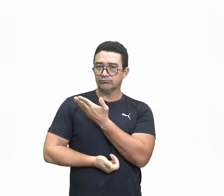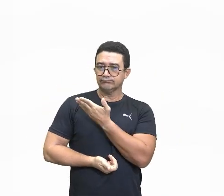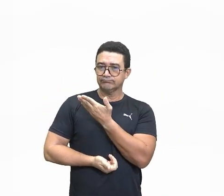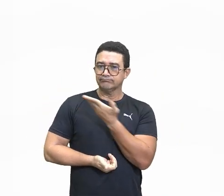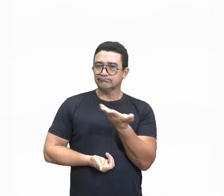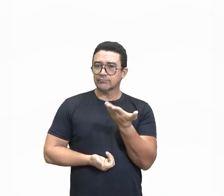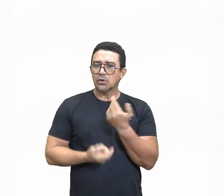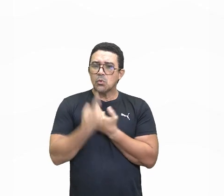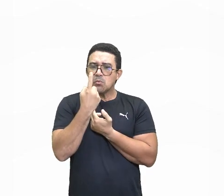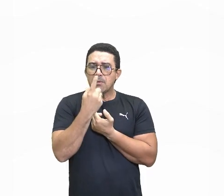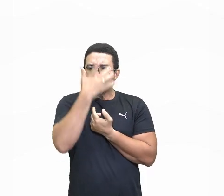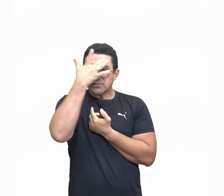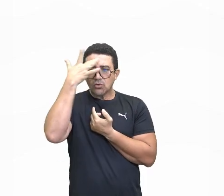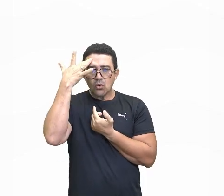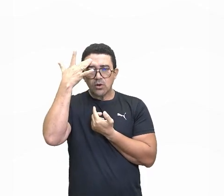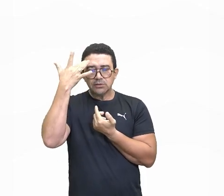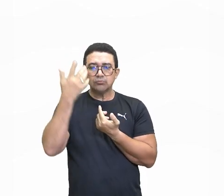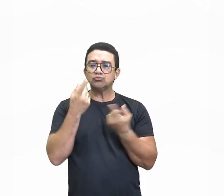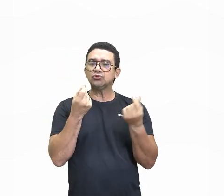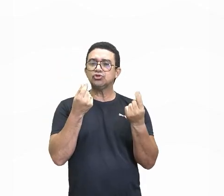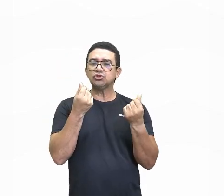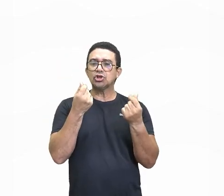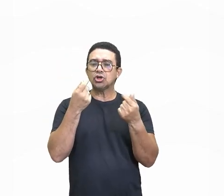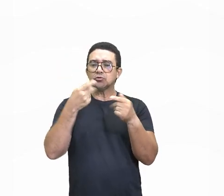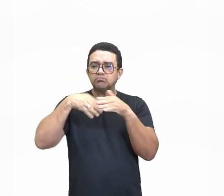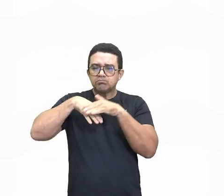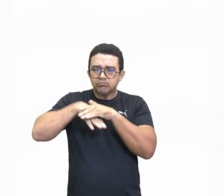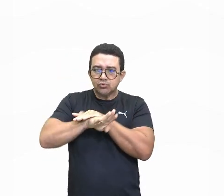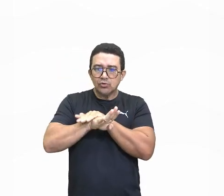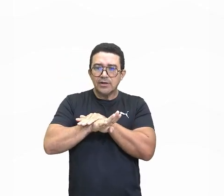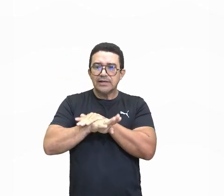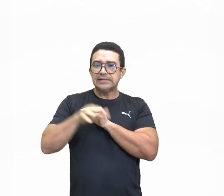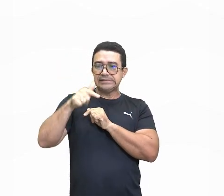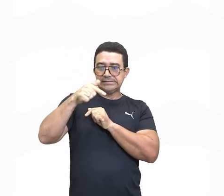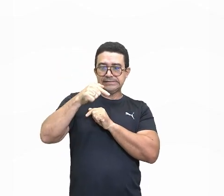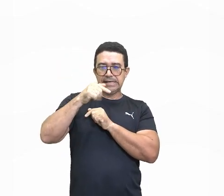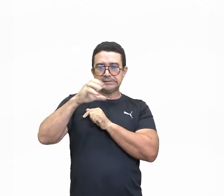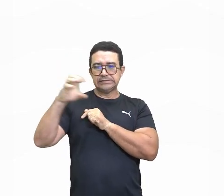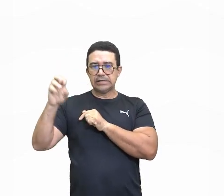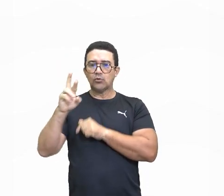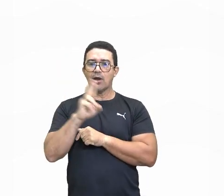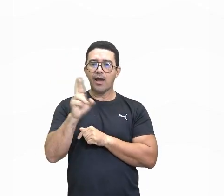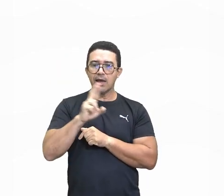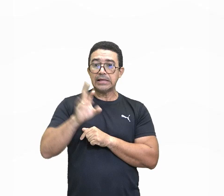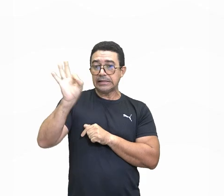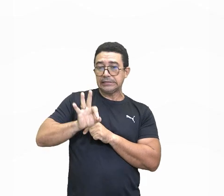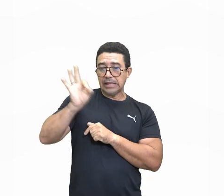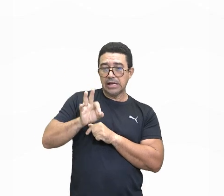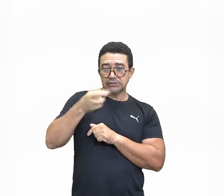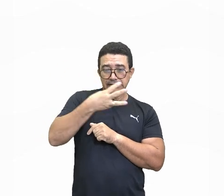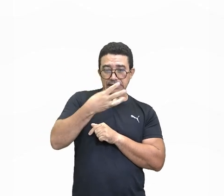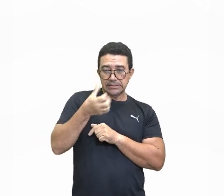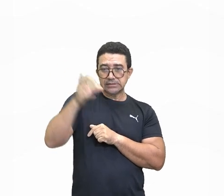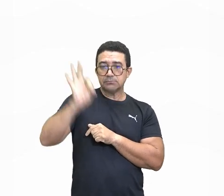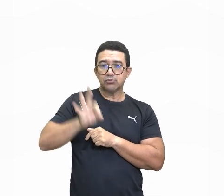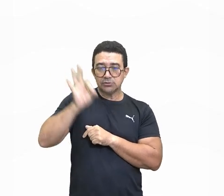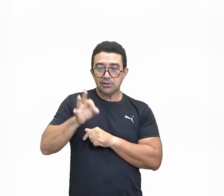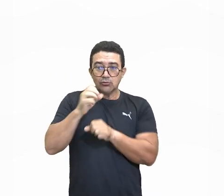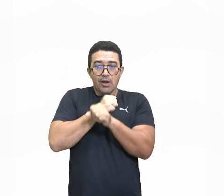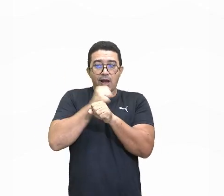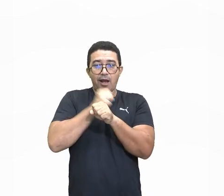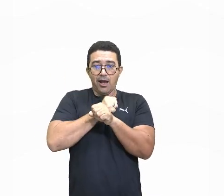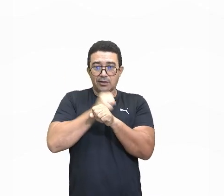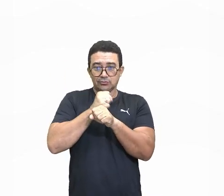assim: uma pessoa aplicou capital de R$700 a uma taxa de 36%